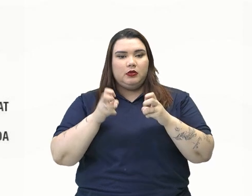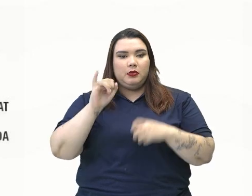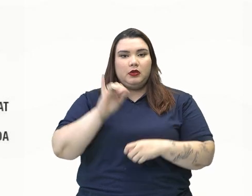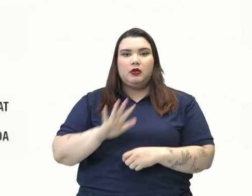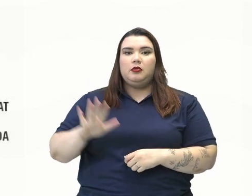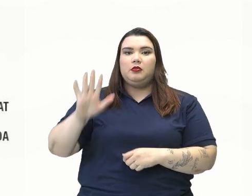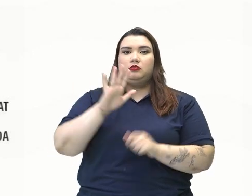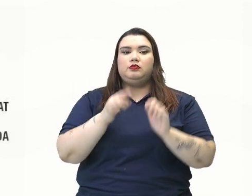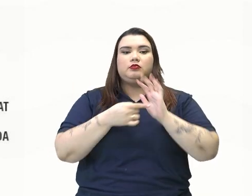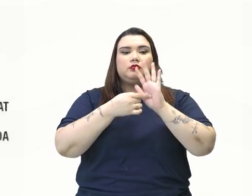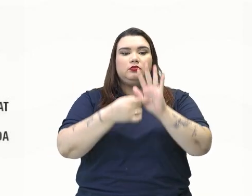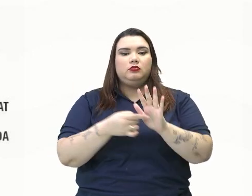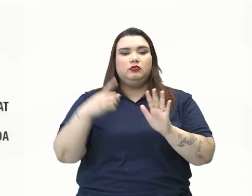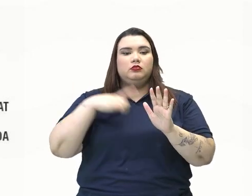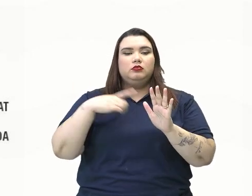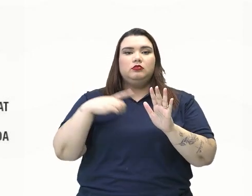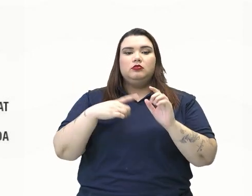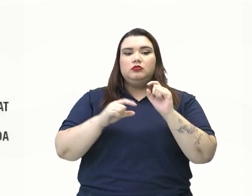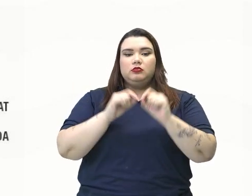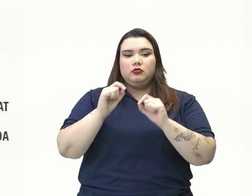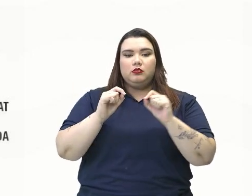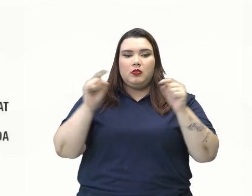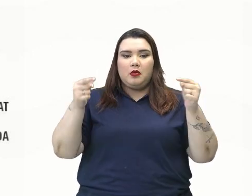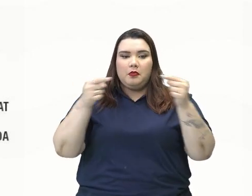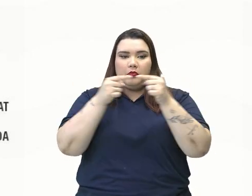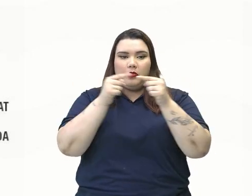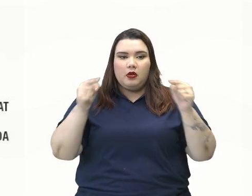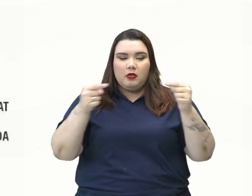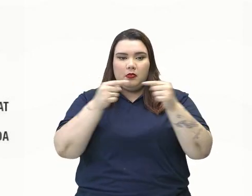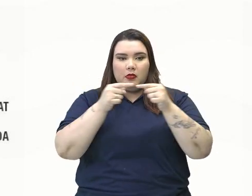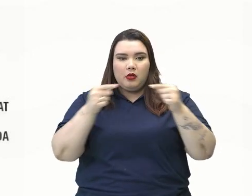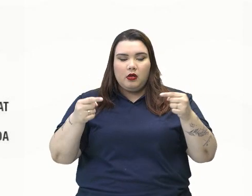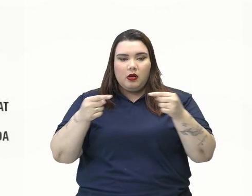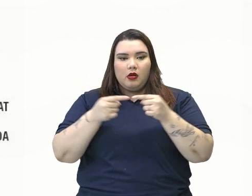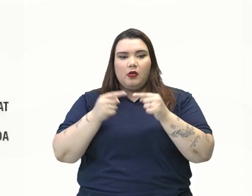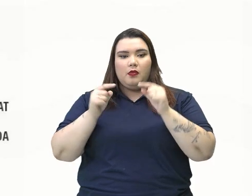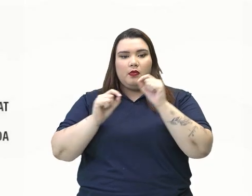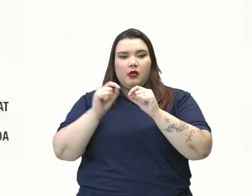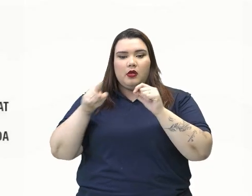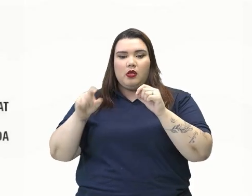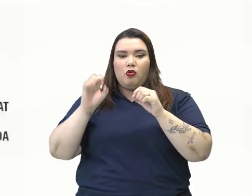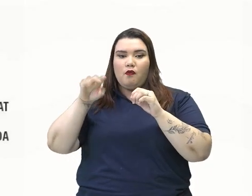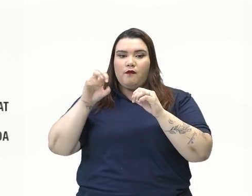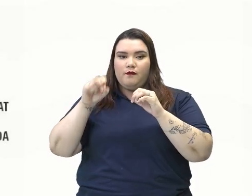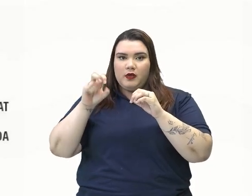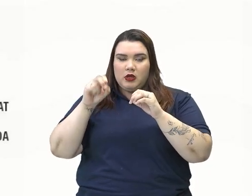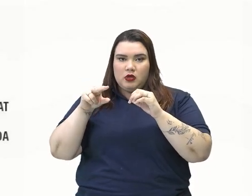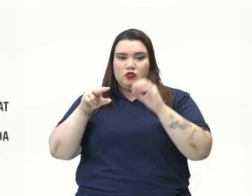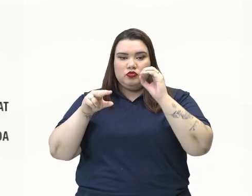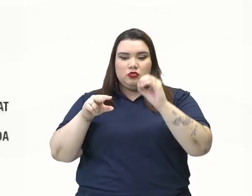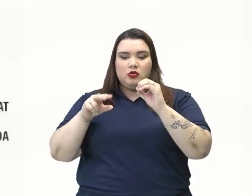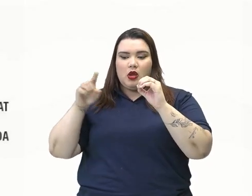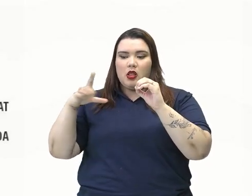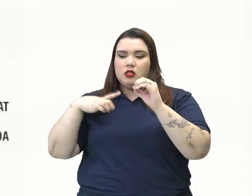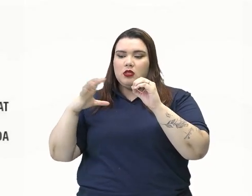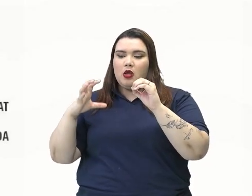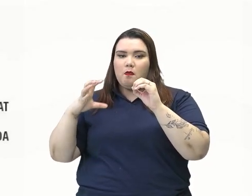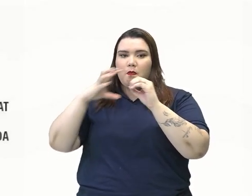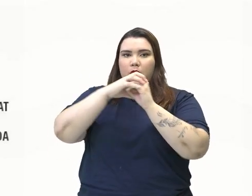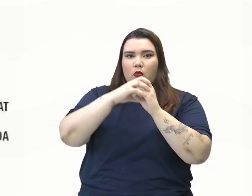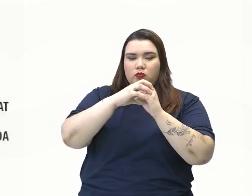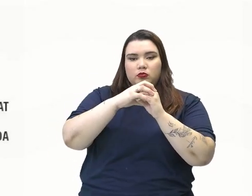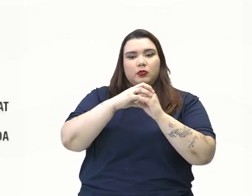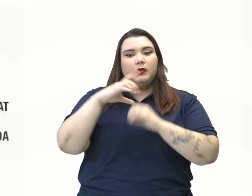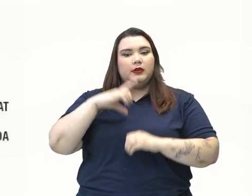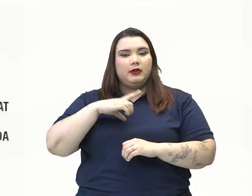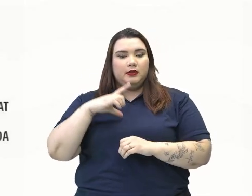ilustração, eles têm o formato que encaixa perfeitamente aqui no vírus, né? Então, dentro do nosso corpo,